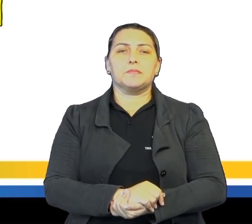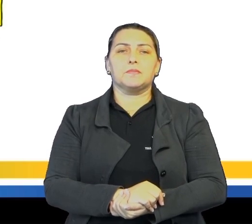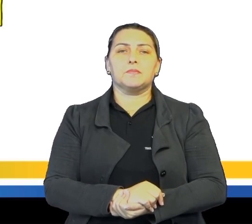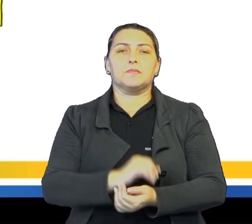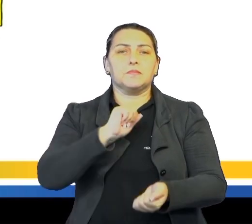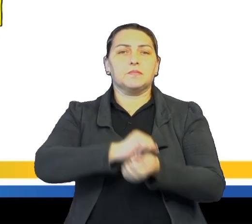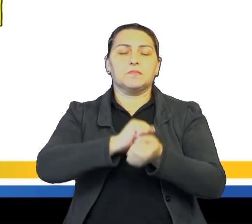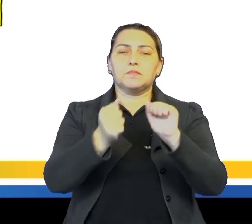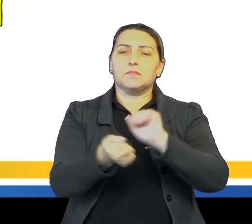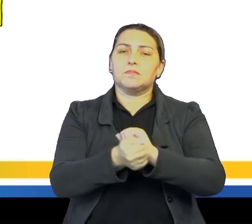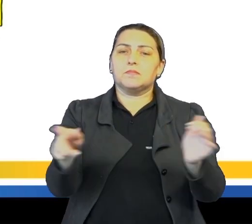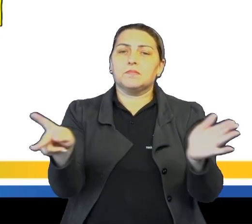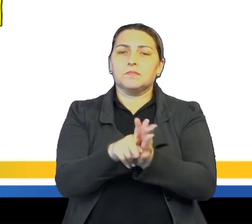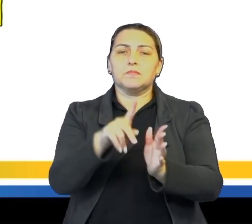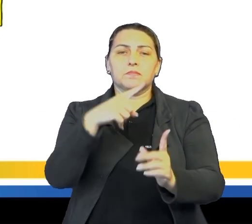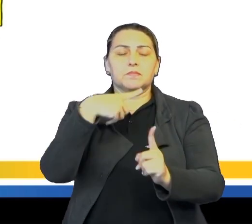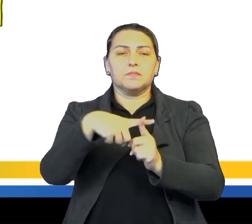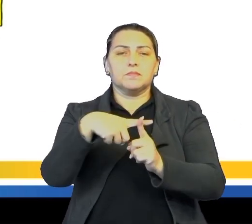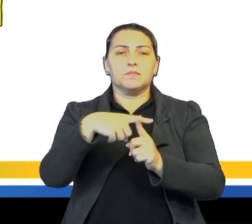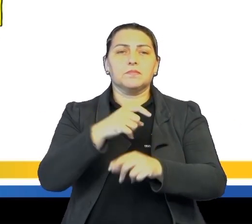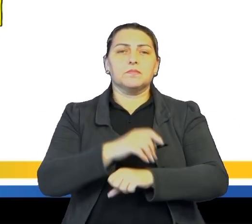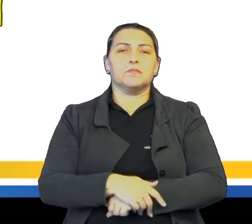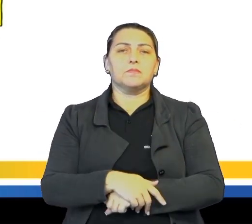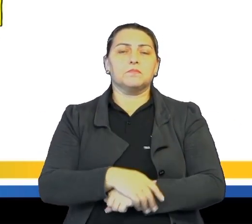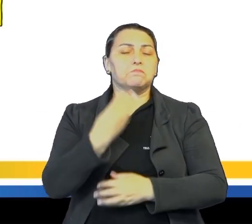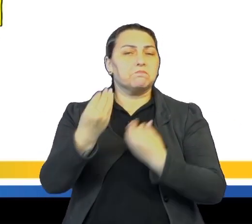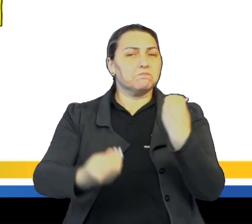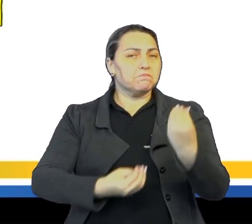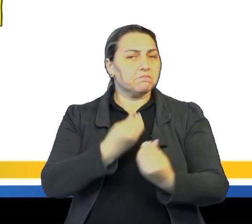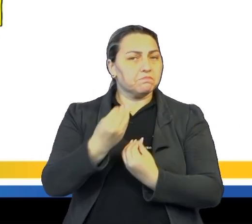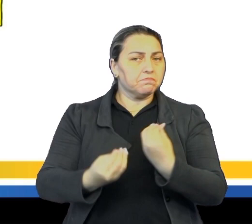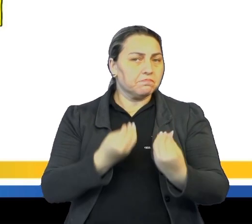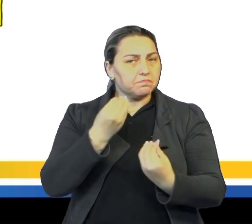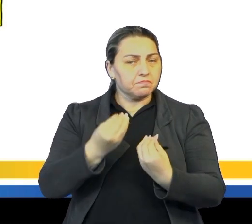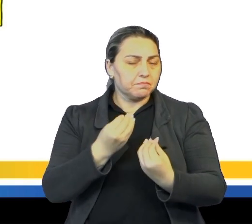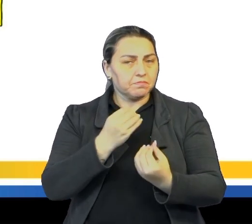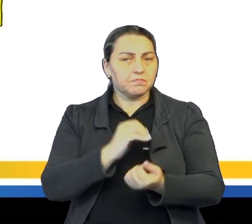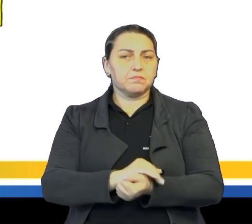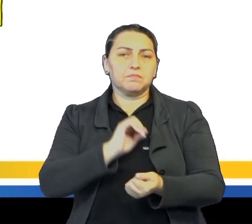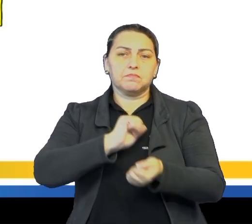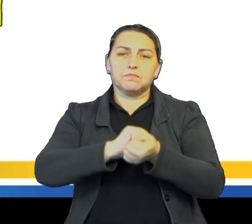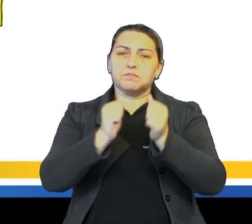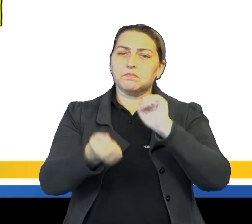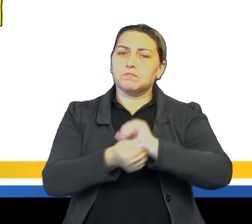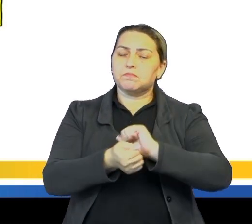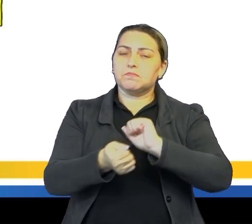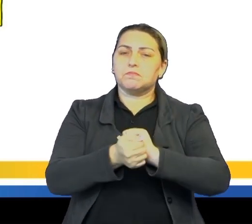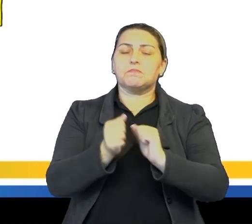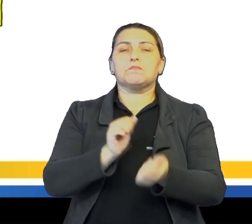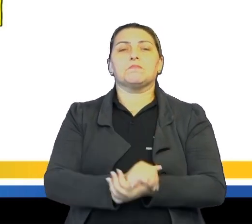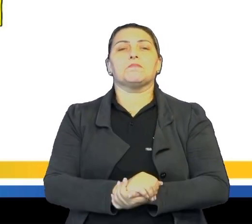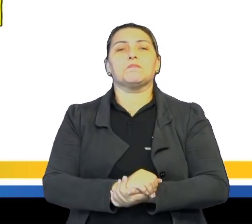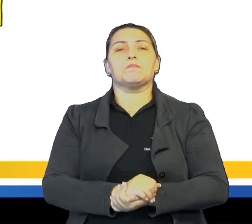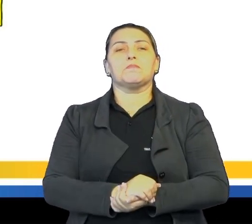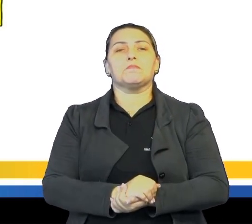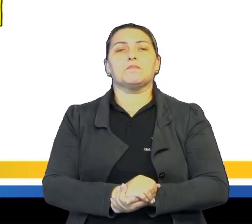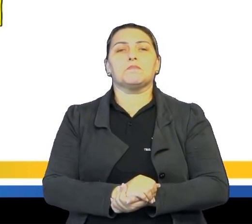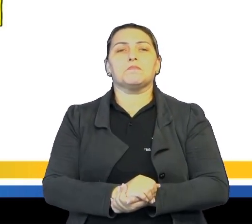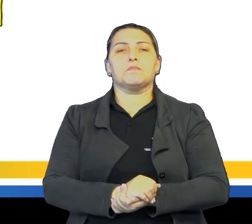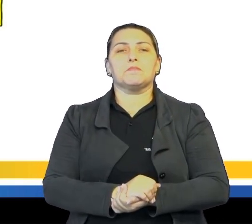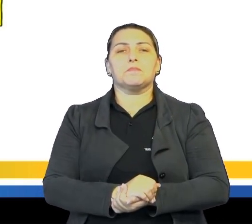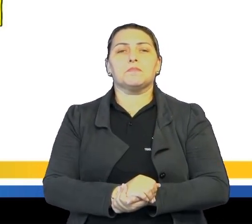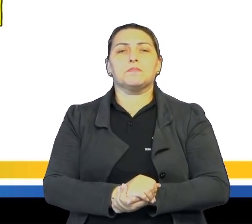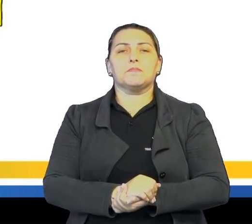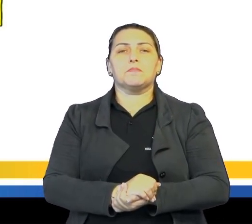propriedade associativa da adição como que é essa propriedade associativa da adição associativa